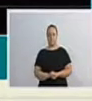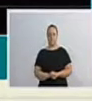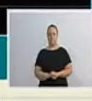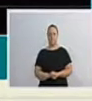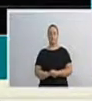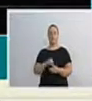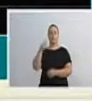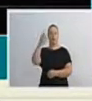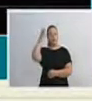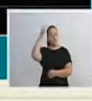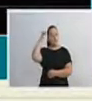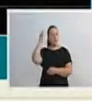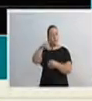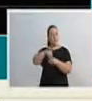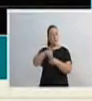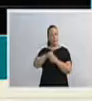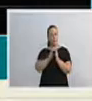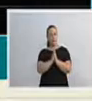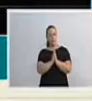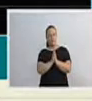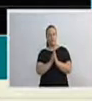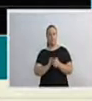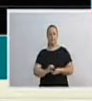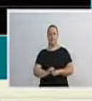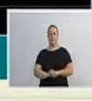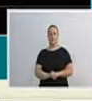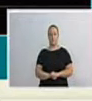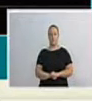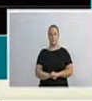Vereador Ivan, seu voto, por gentileza.